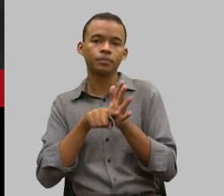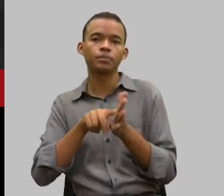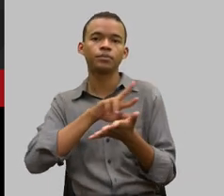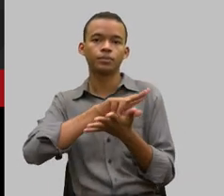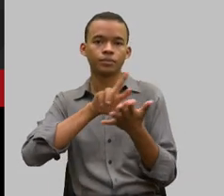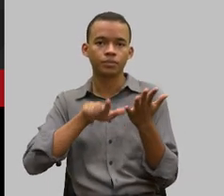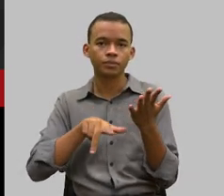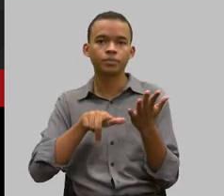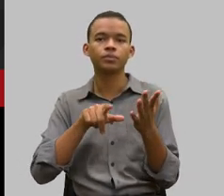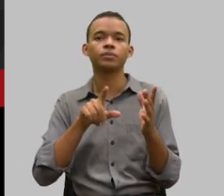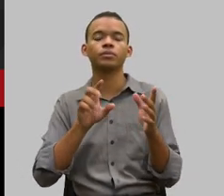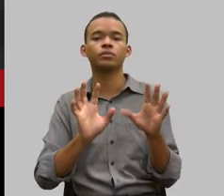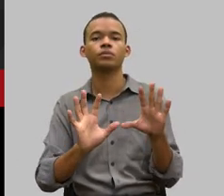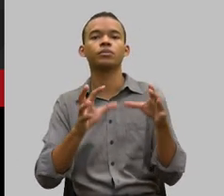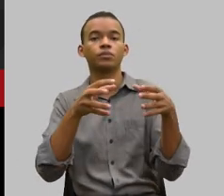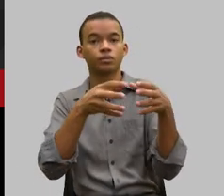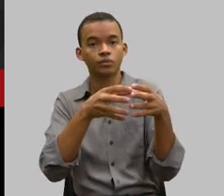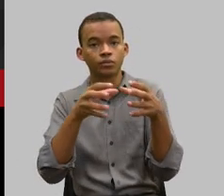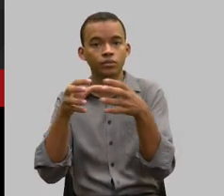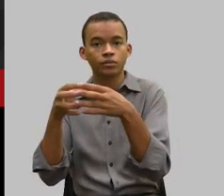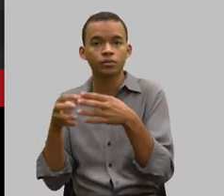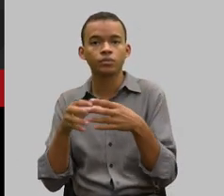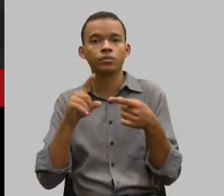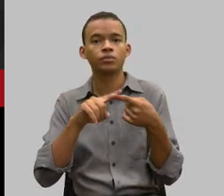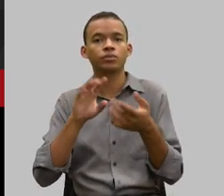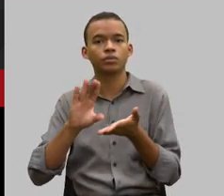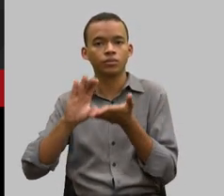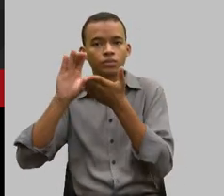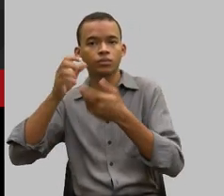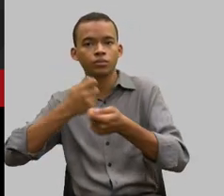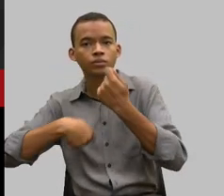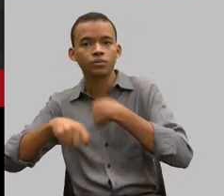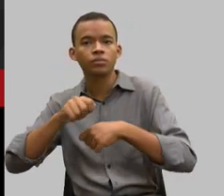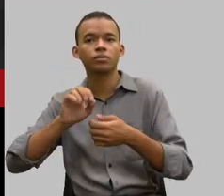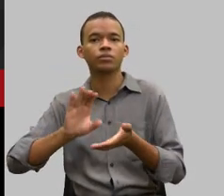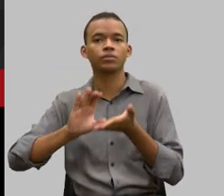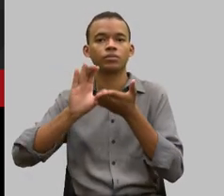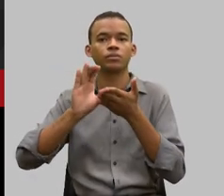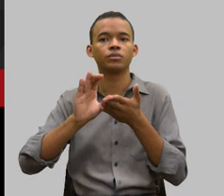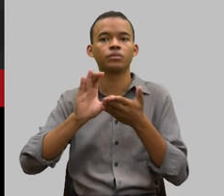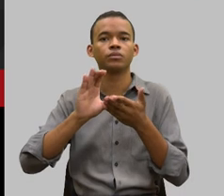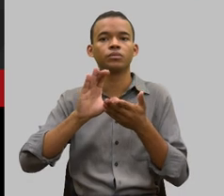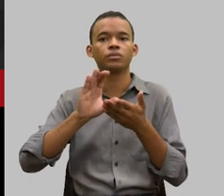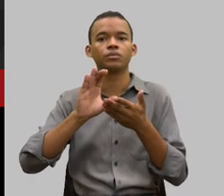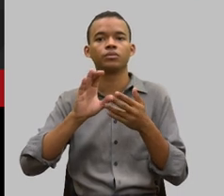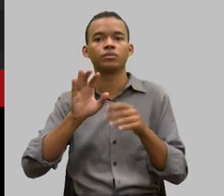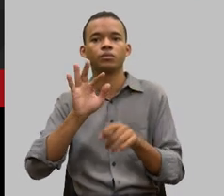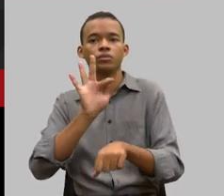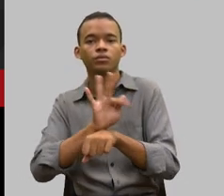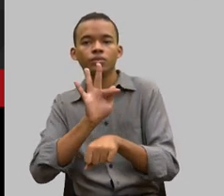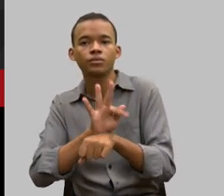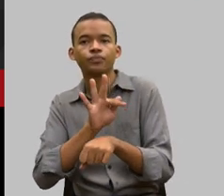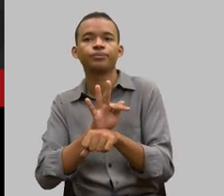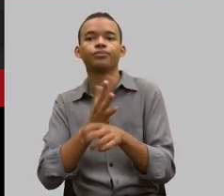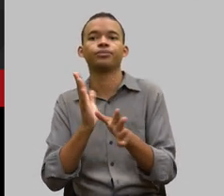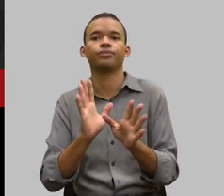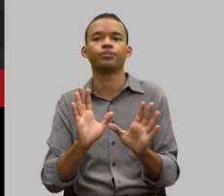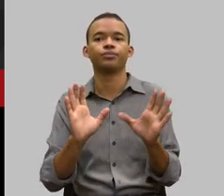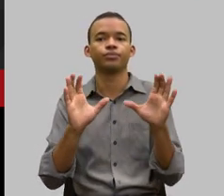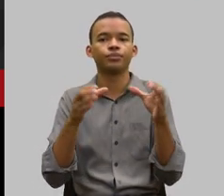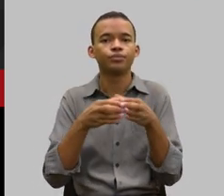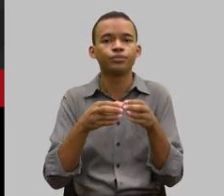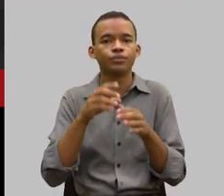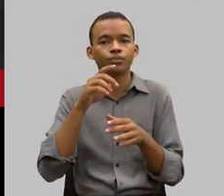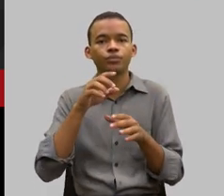o conselho curador o Conselho Fiscal a diretoria executiva o comitê de gestão de riscos a